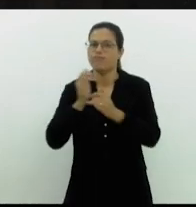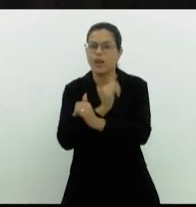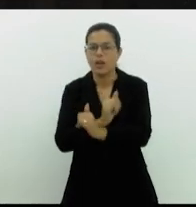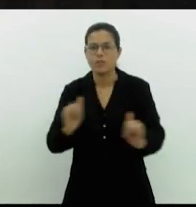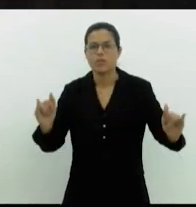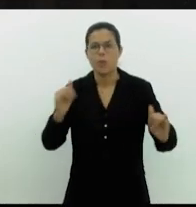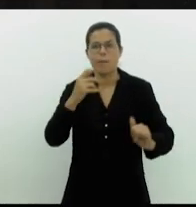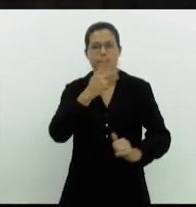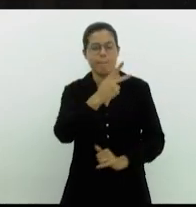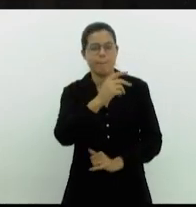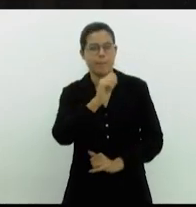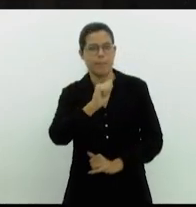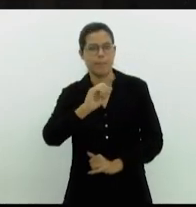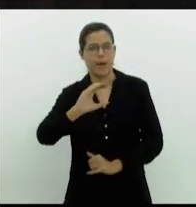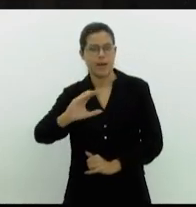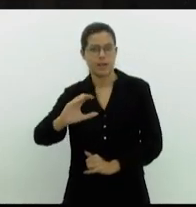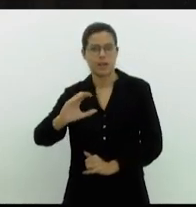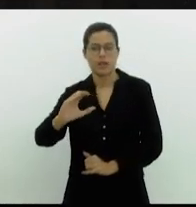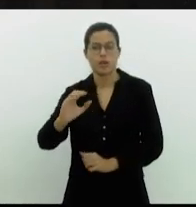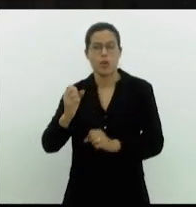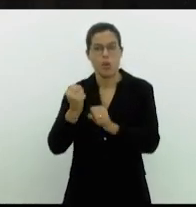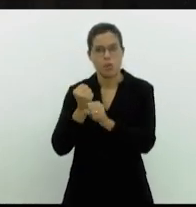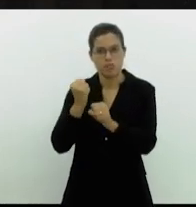de prevenção contra as enchentes.